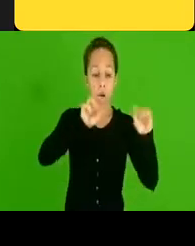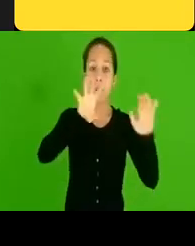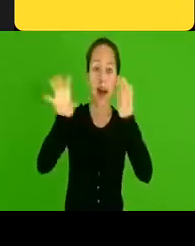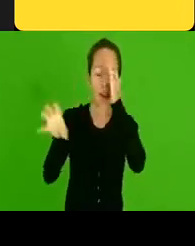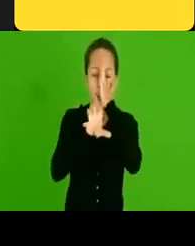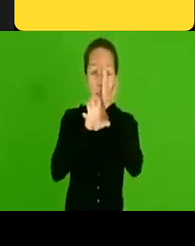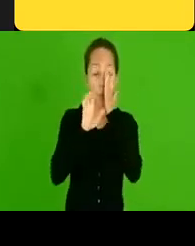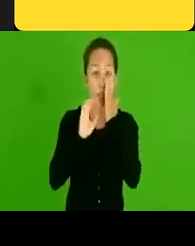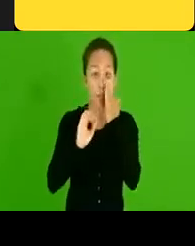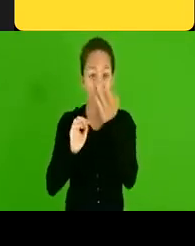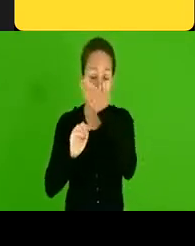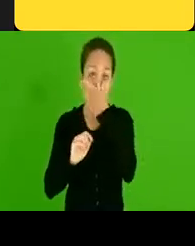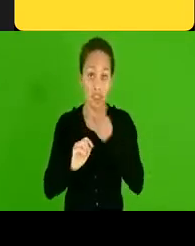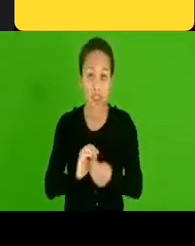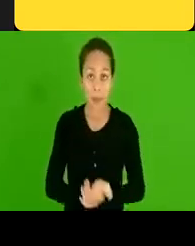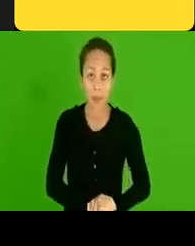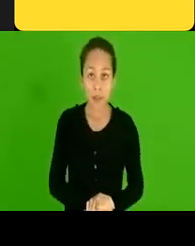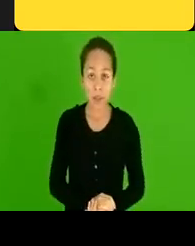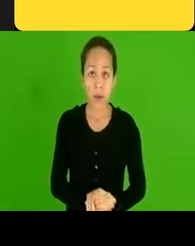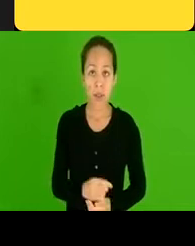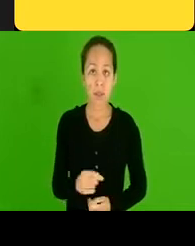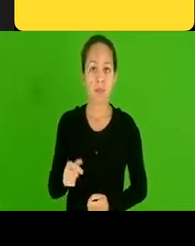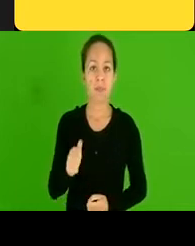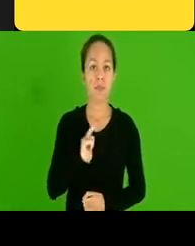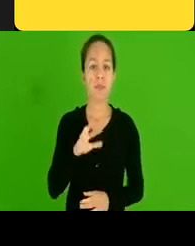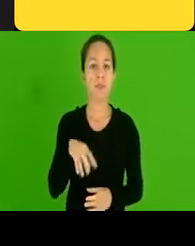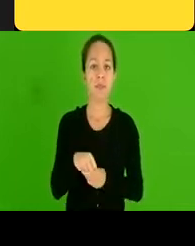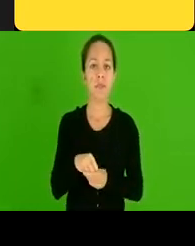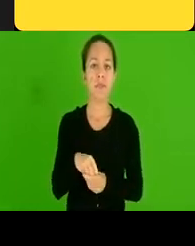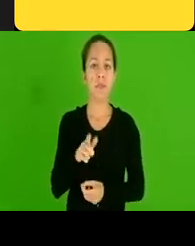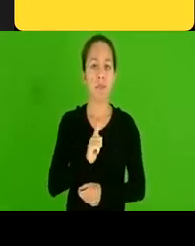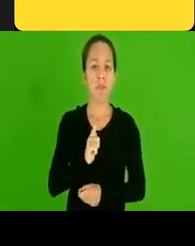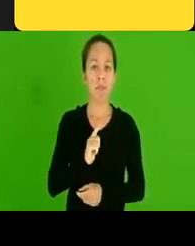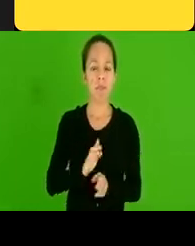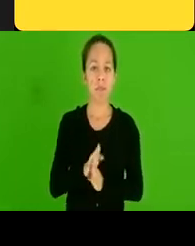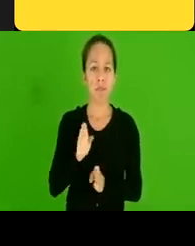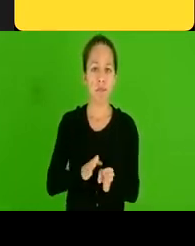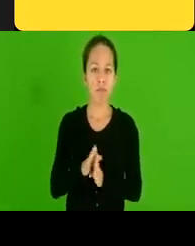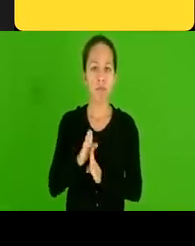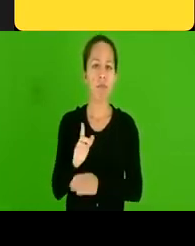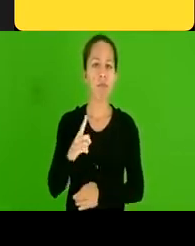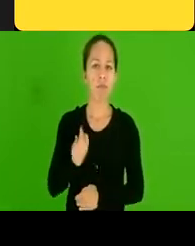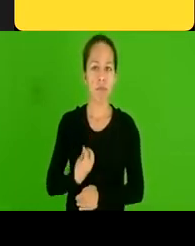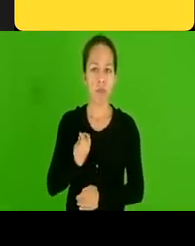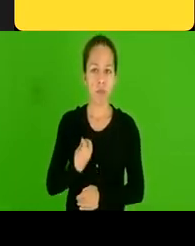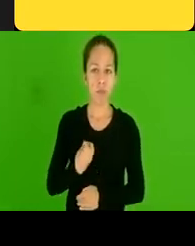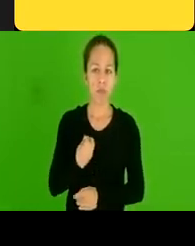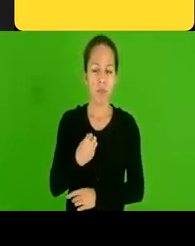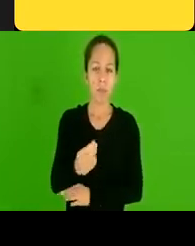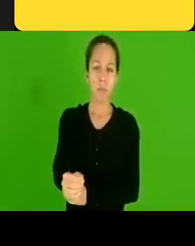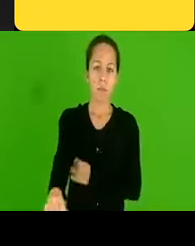prática deles, né, e depois a gente vai querer também ouvir também os próprios